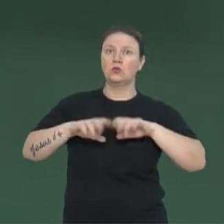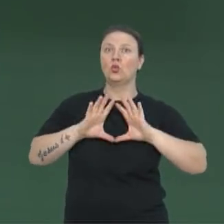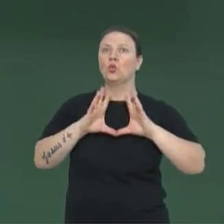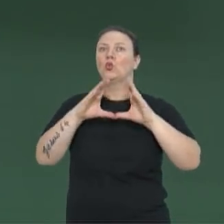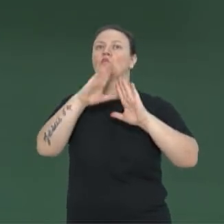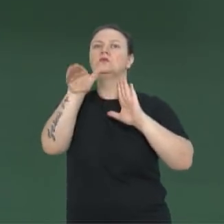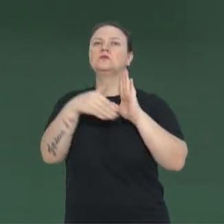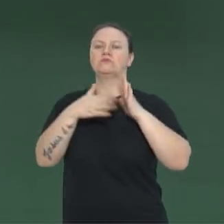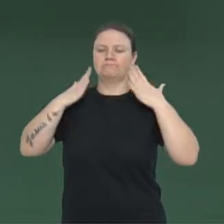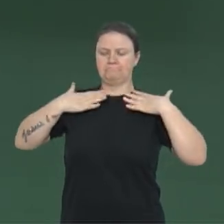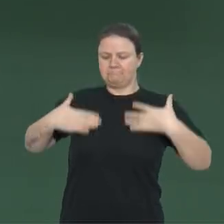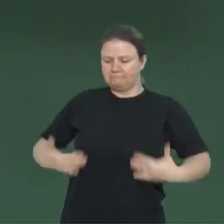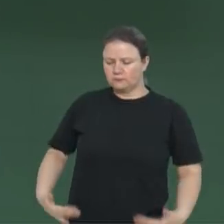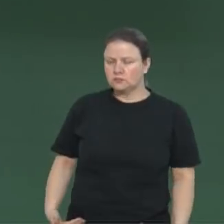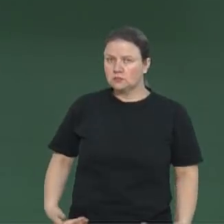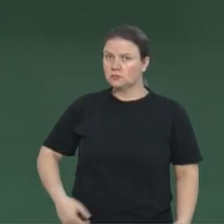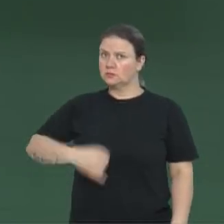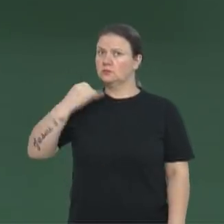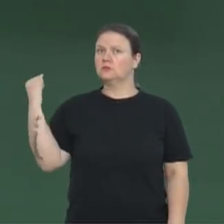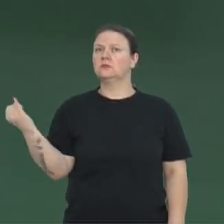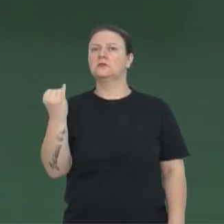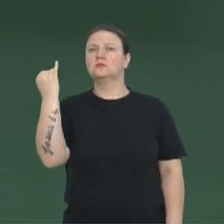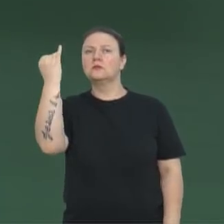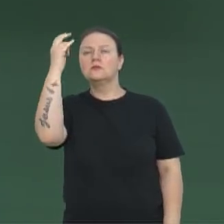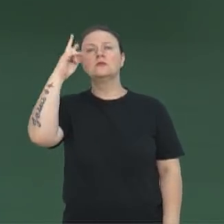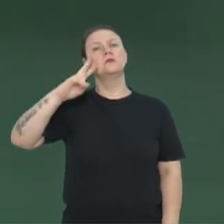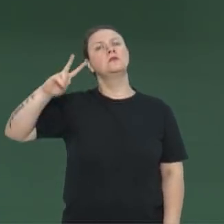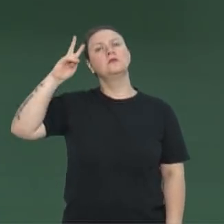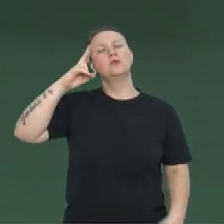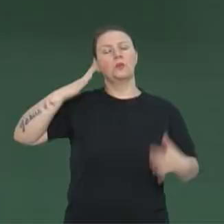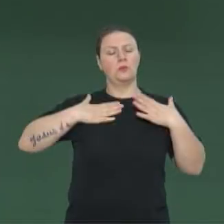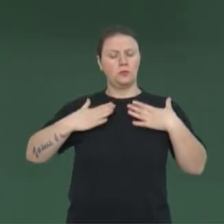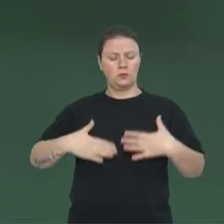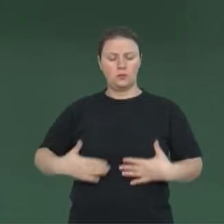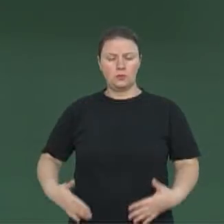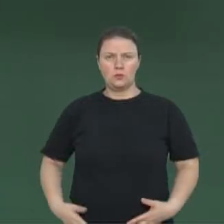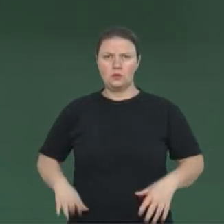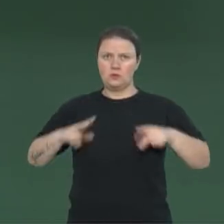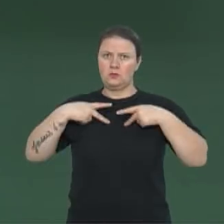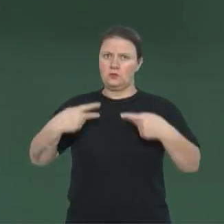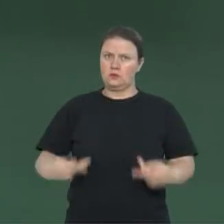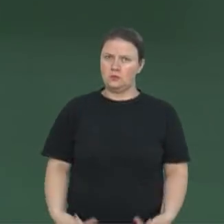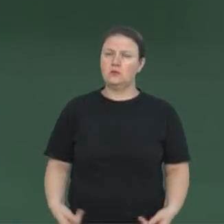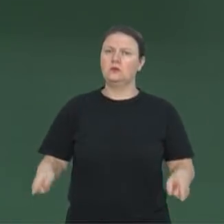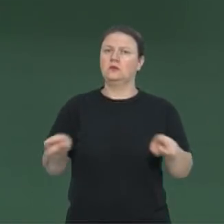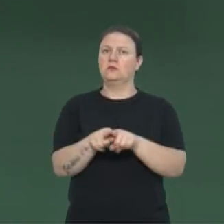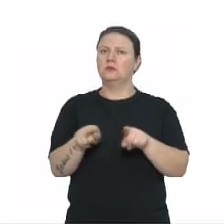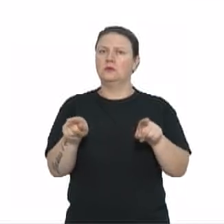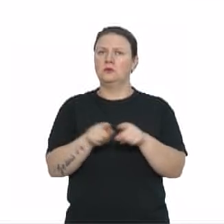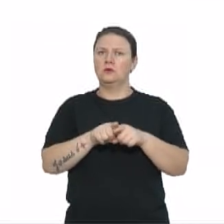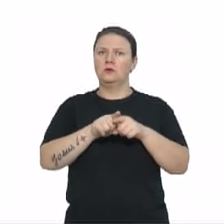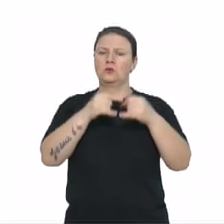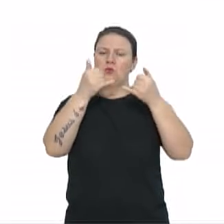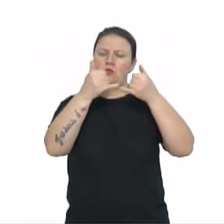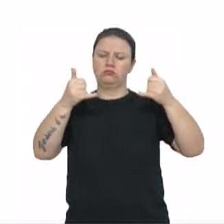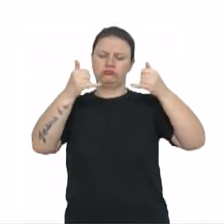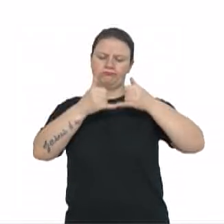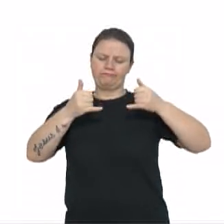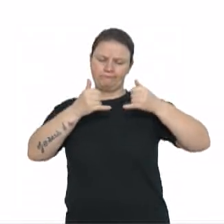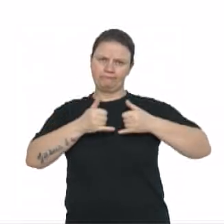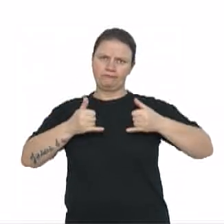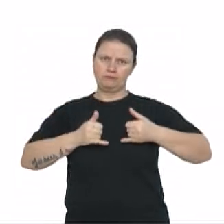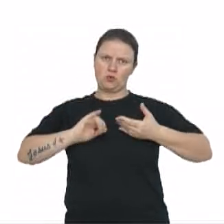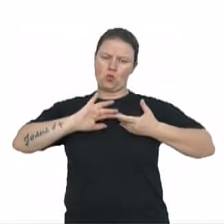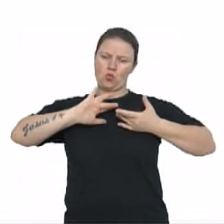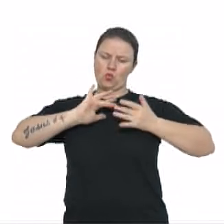todo. É importante também lembrar que o corpo humano ele é feito de complexas ligações e reações